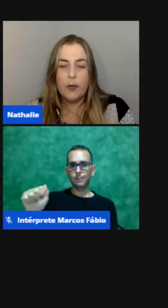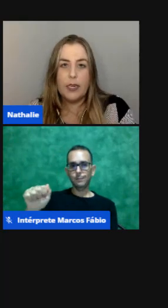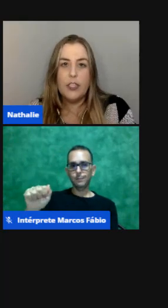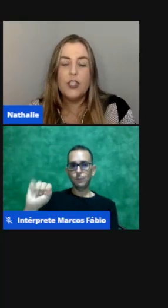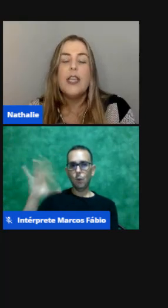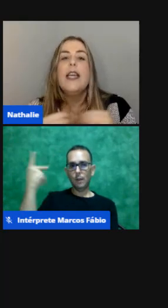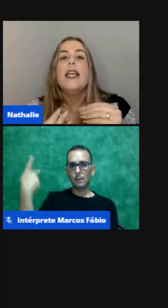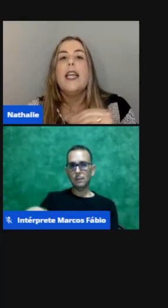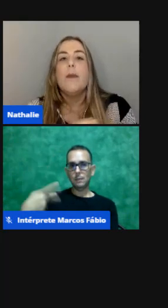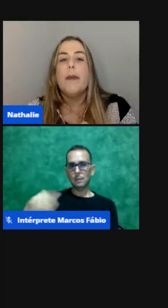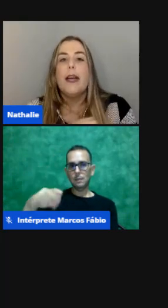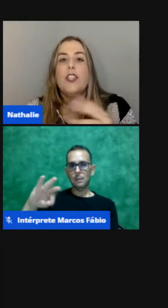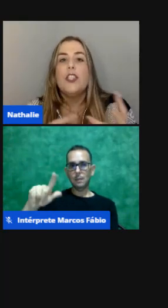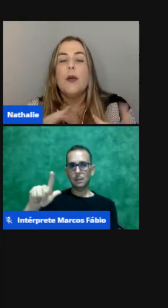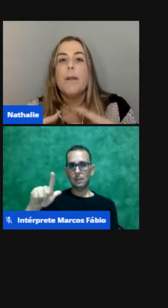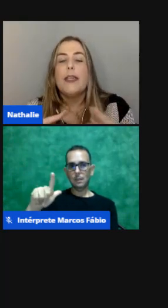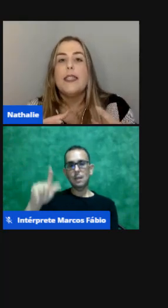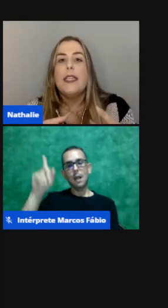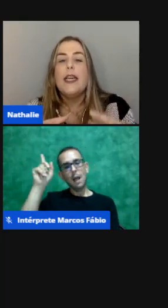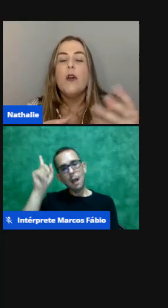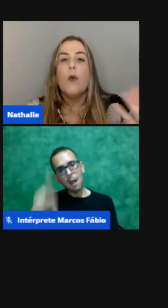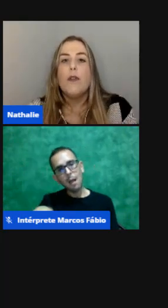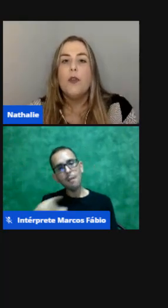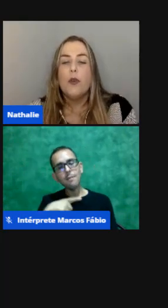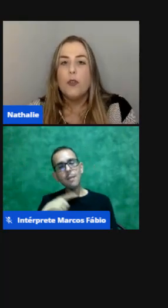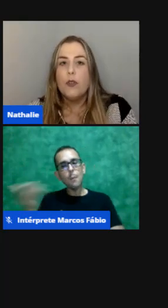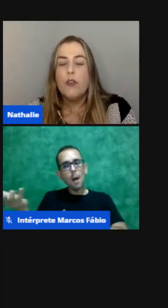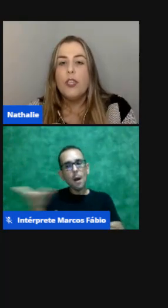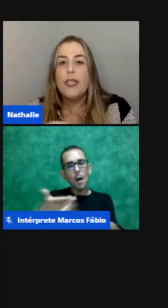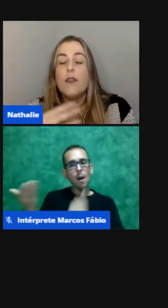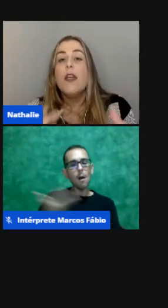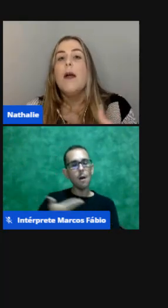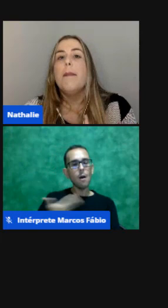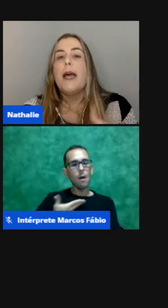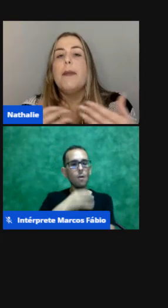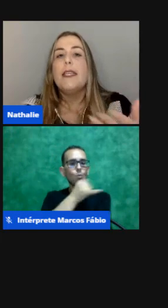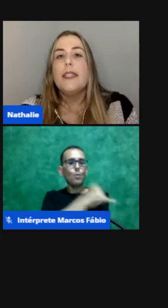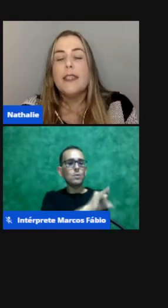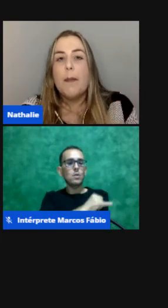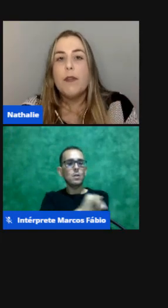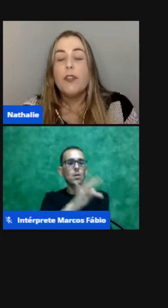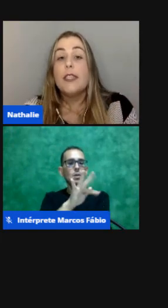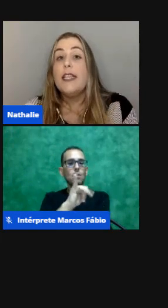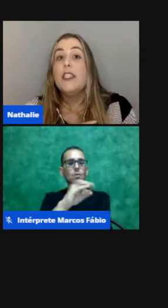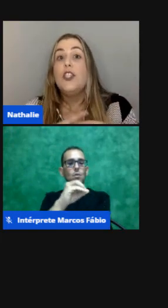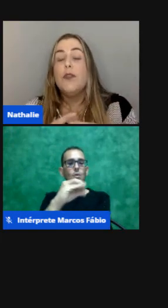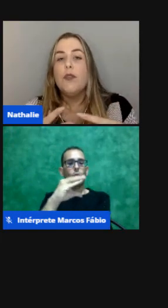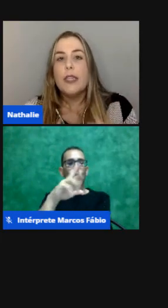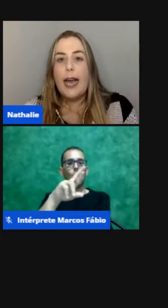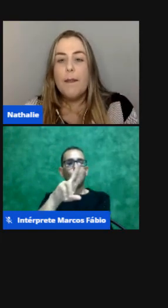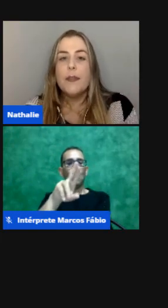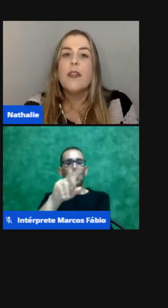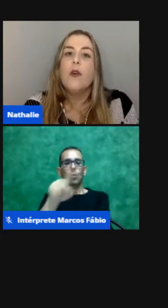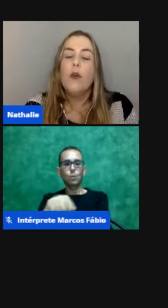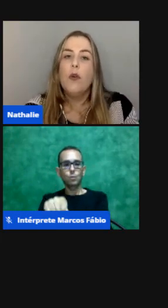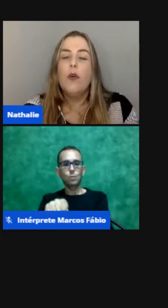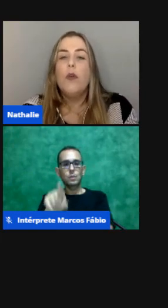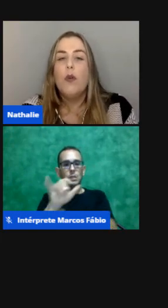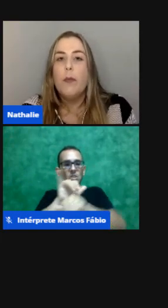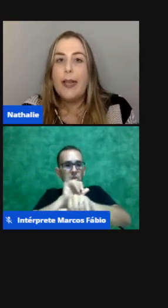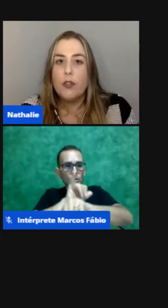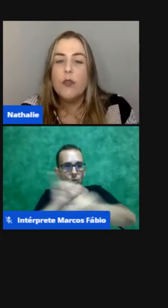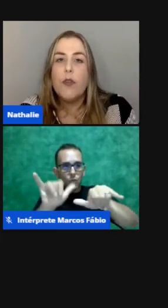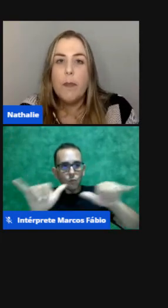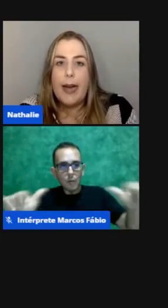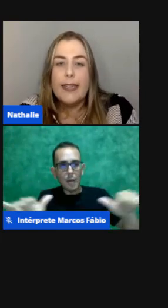de Campo Grande, e a gente tem uma parceria com a Fiocruz do Rio de Janeiro para apresentar para vocês e divulgar